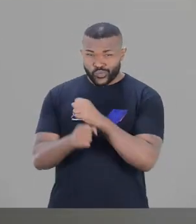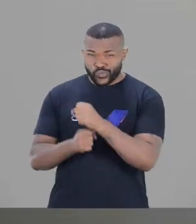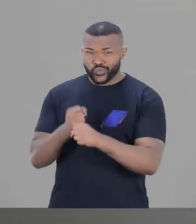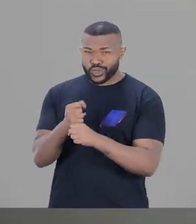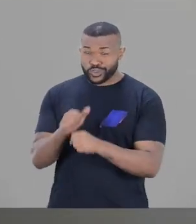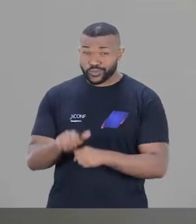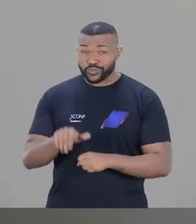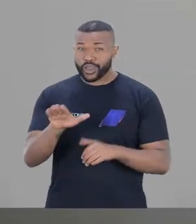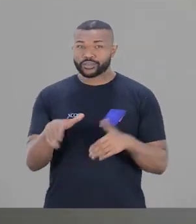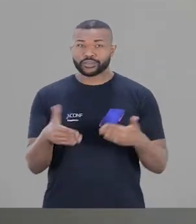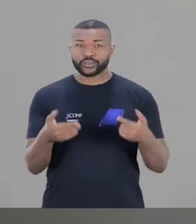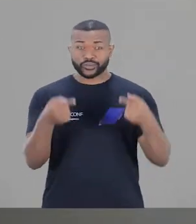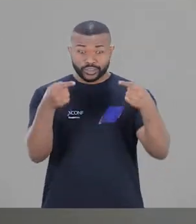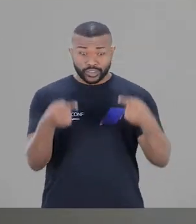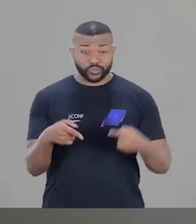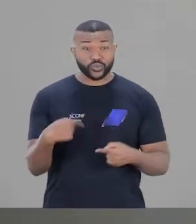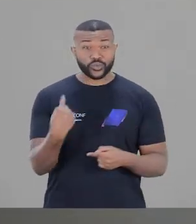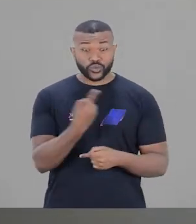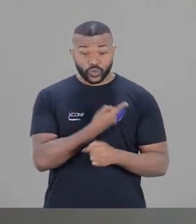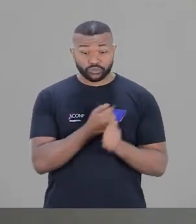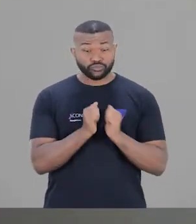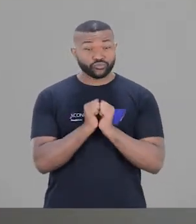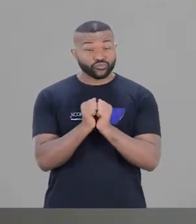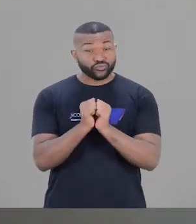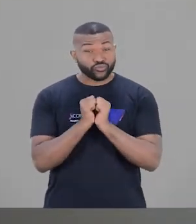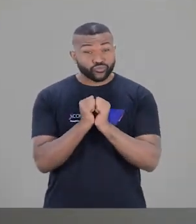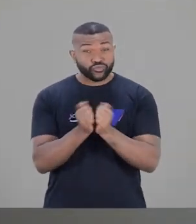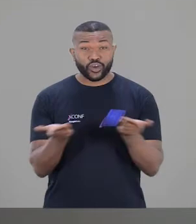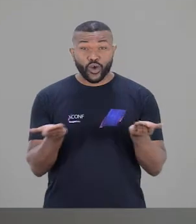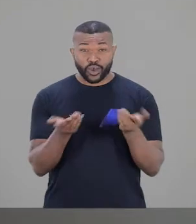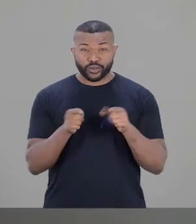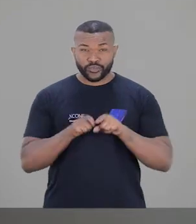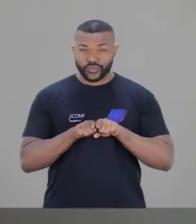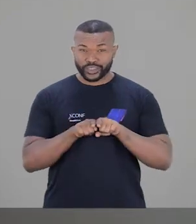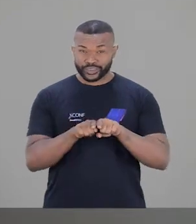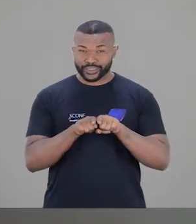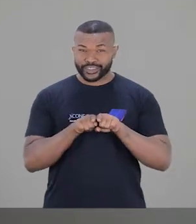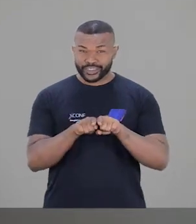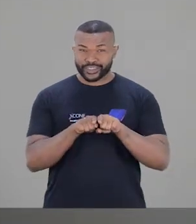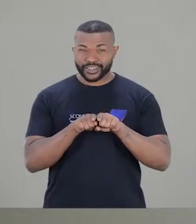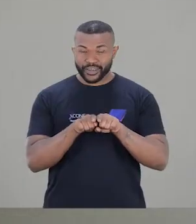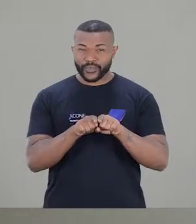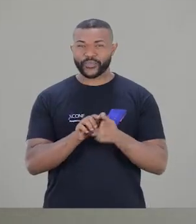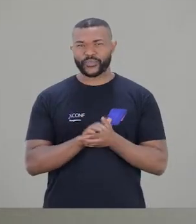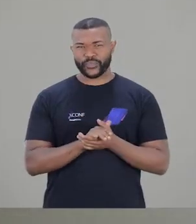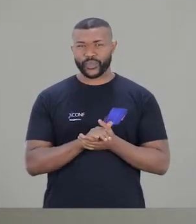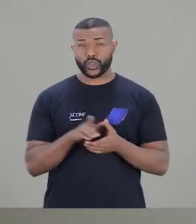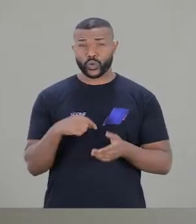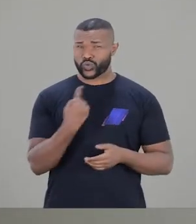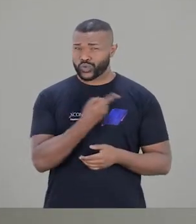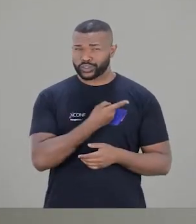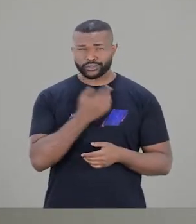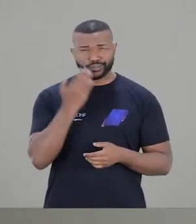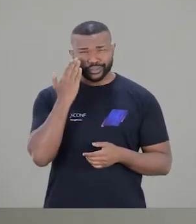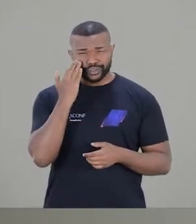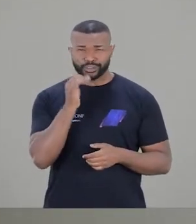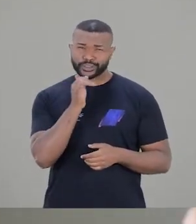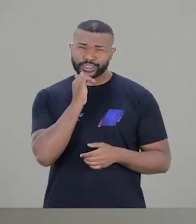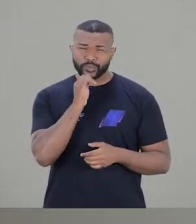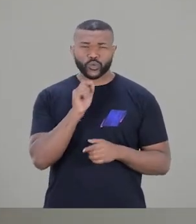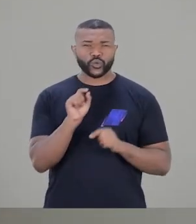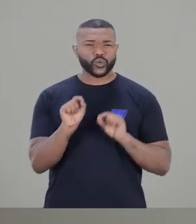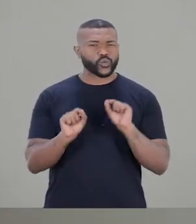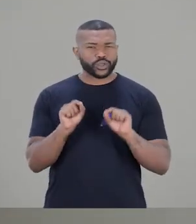ano, e quais os desafios que a gente vem enfrentando juntas nessa parceria. Bom, para a gente entender um